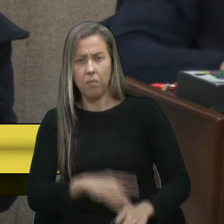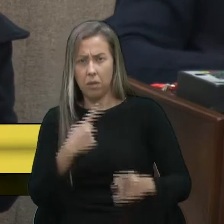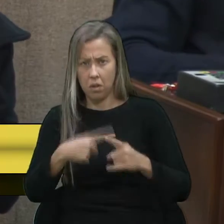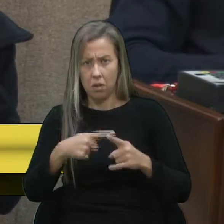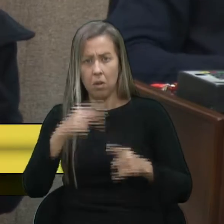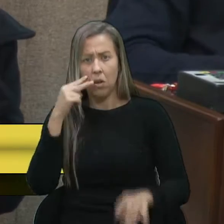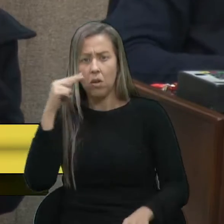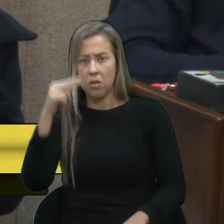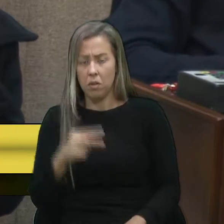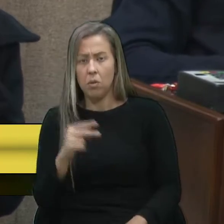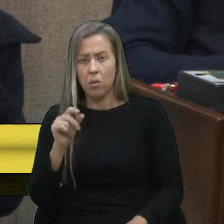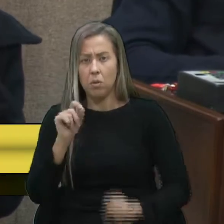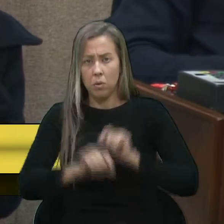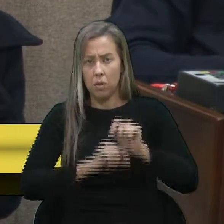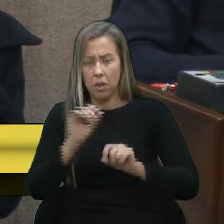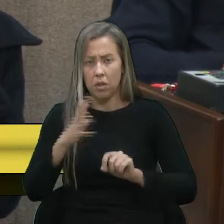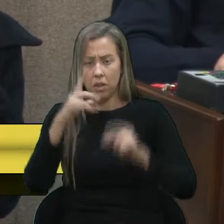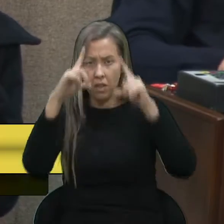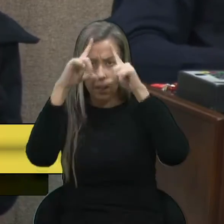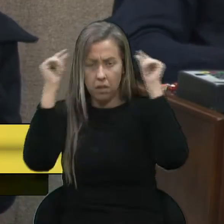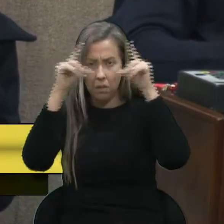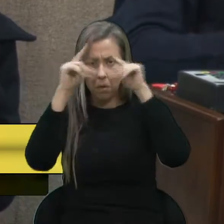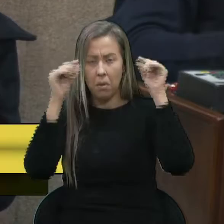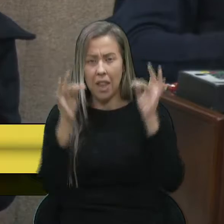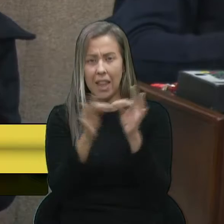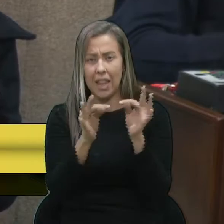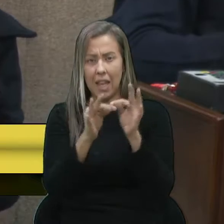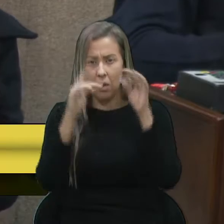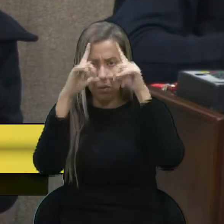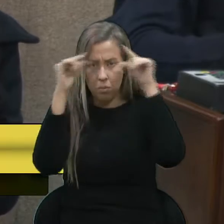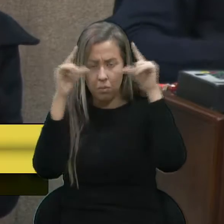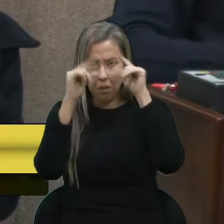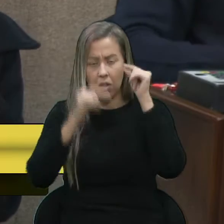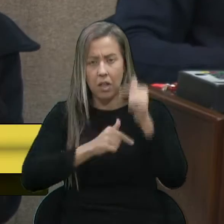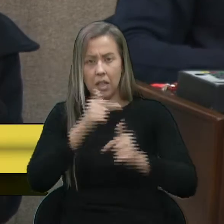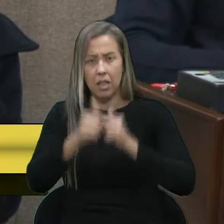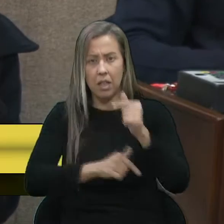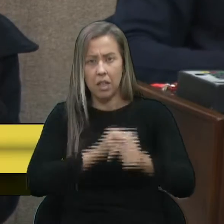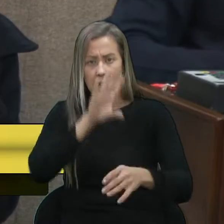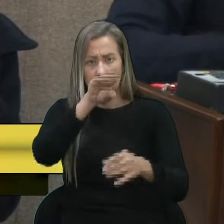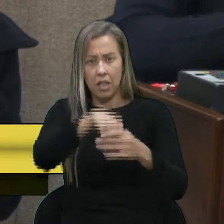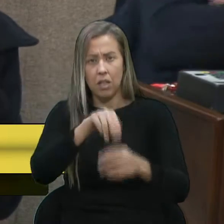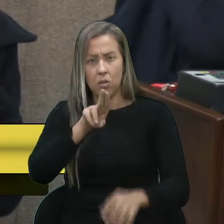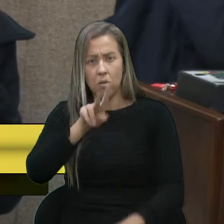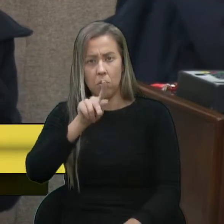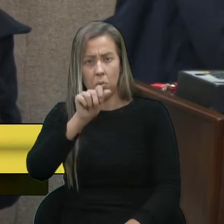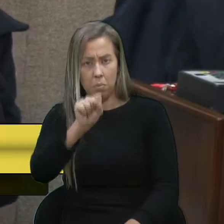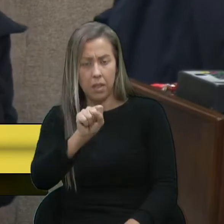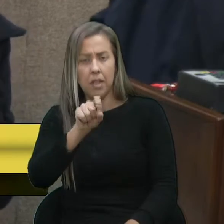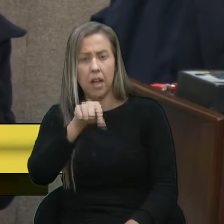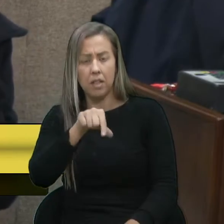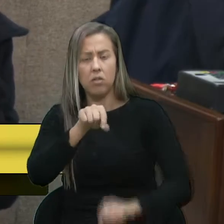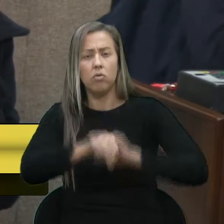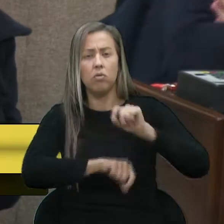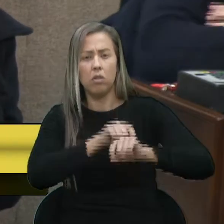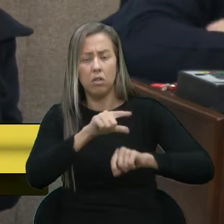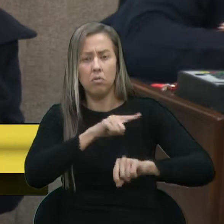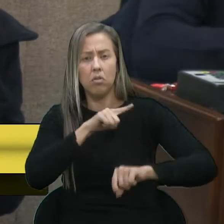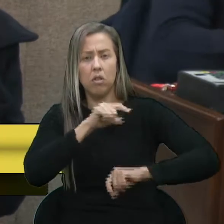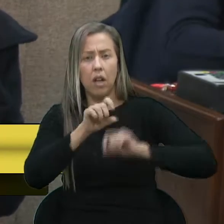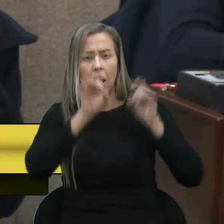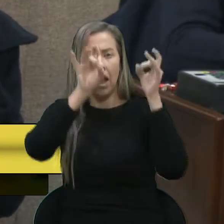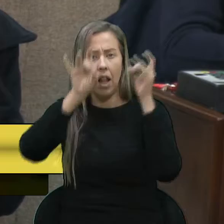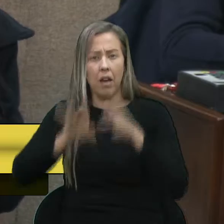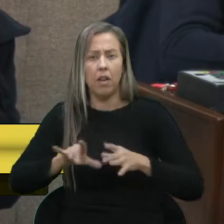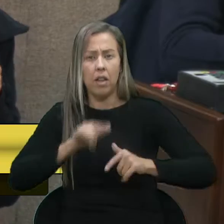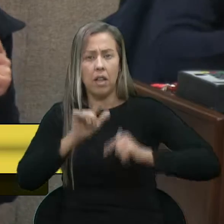gente viu o que aconteceu com os enfermeiros e técnicos de enfermagens dentro das nossas UPAs. Eles tiveram que abandonar